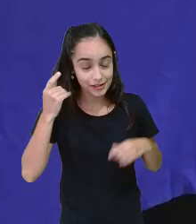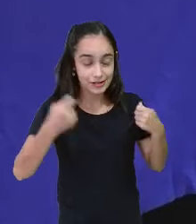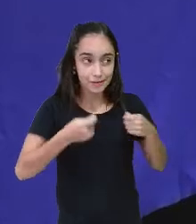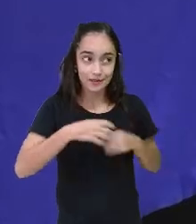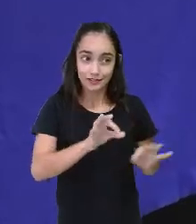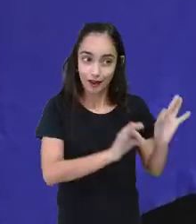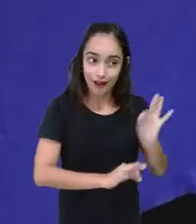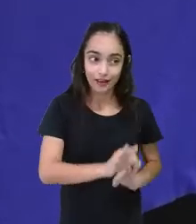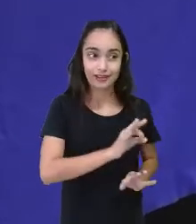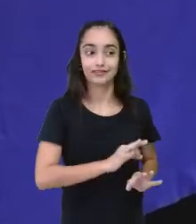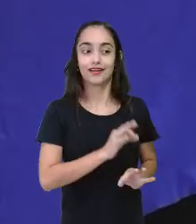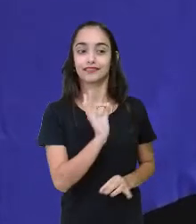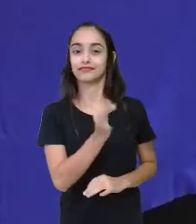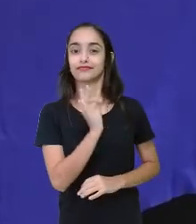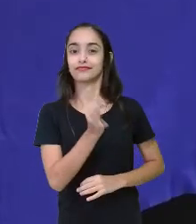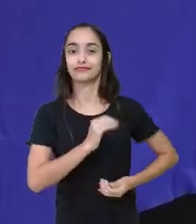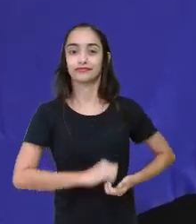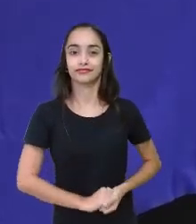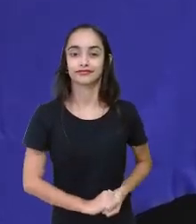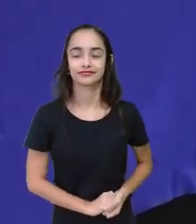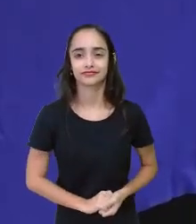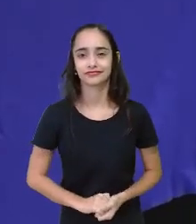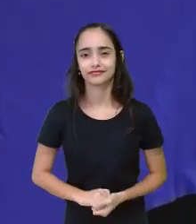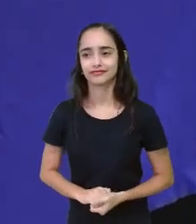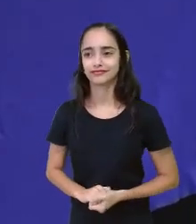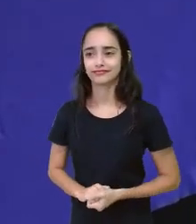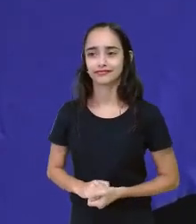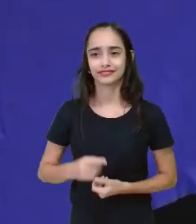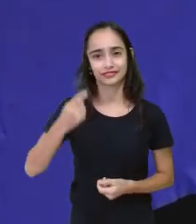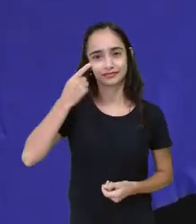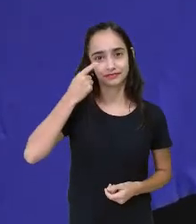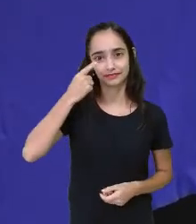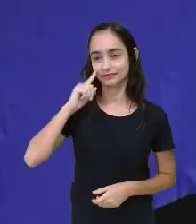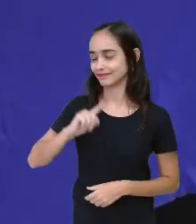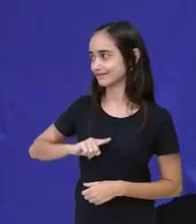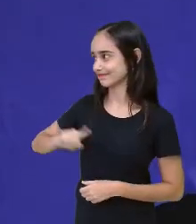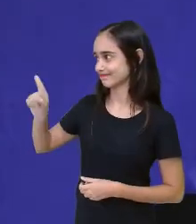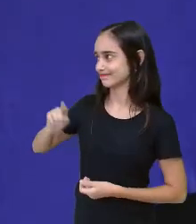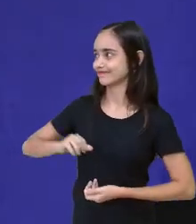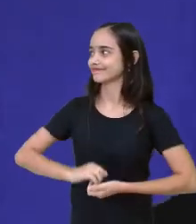melhor. Pronto, isso. Mas olha...